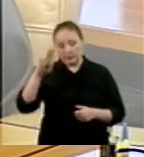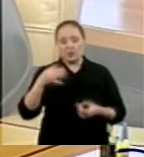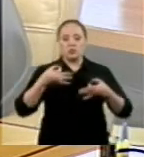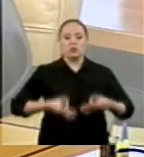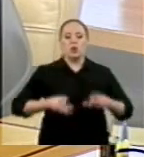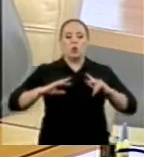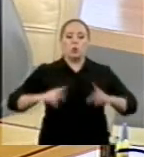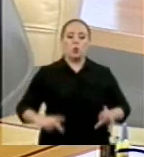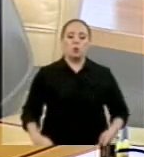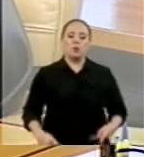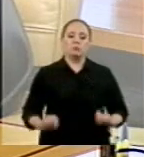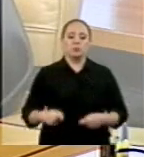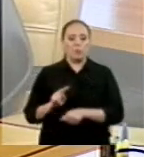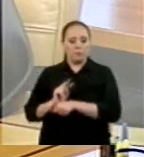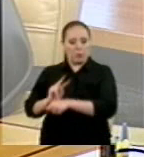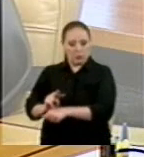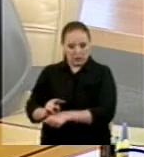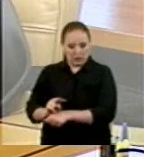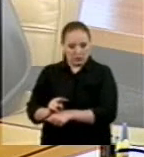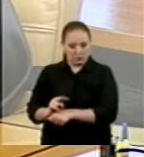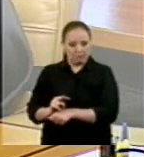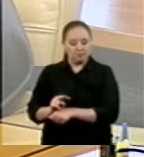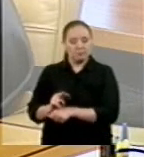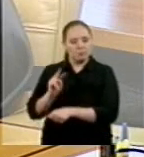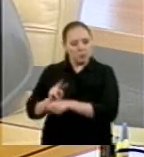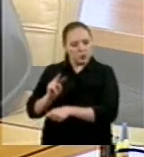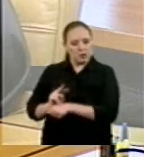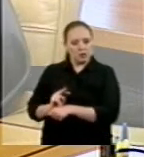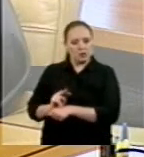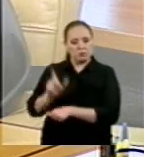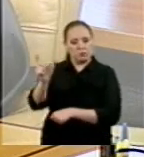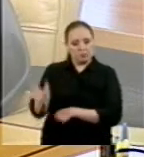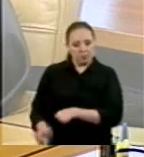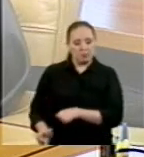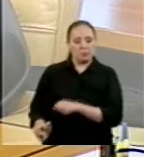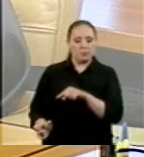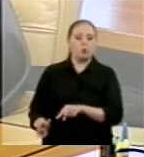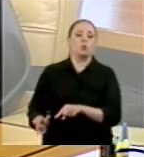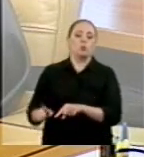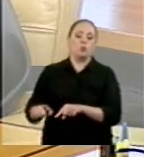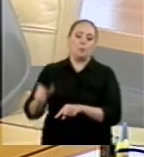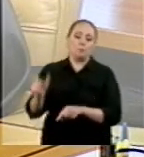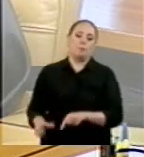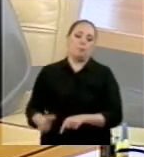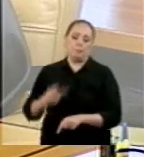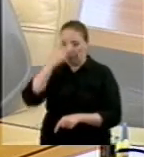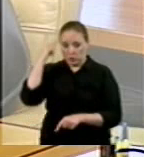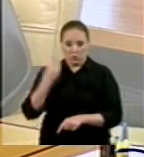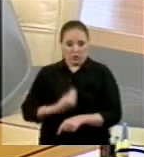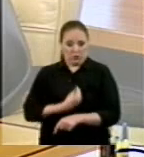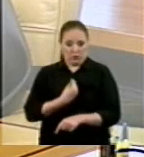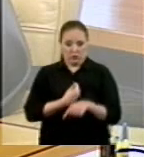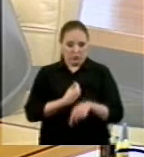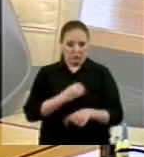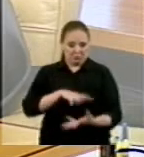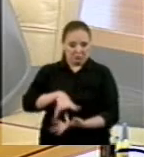busca, assim, proteger de forma integral o sujeito na qualidade de pessoa vivente em sua